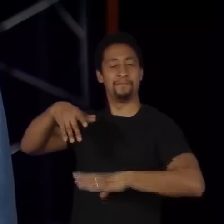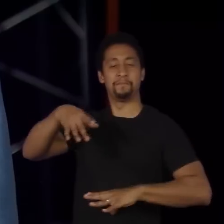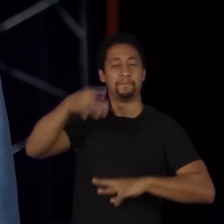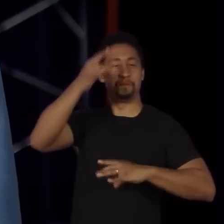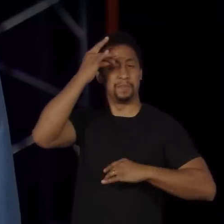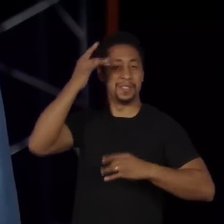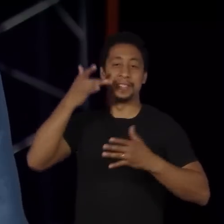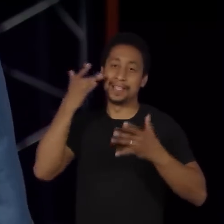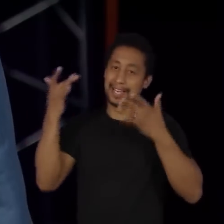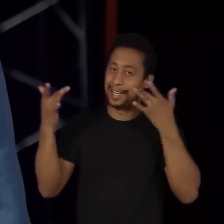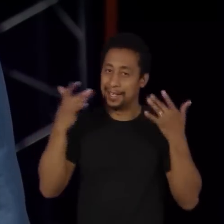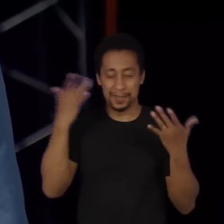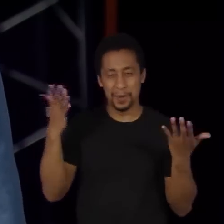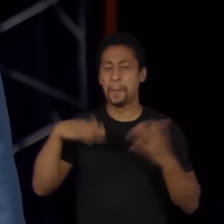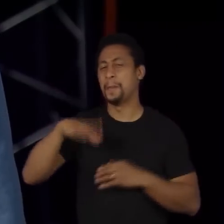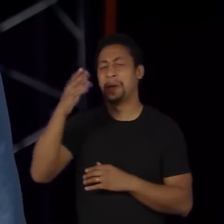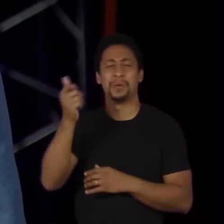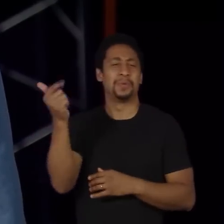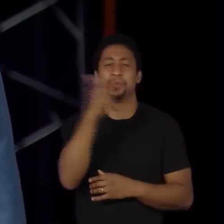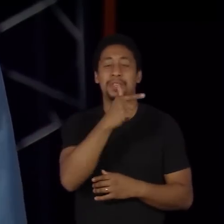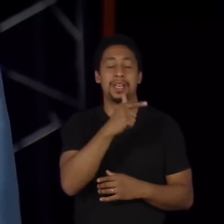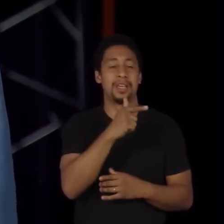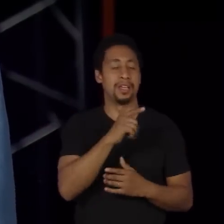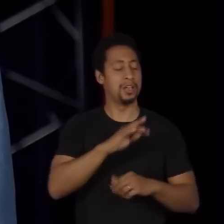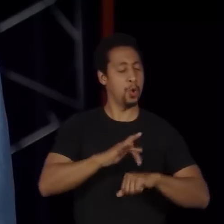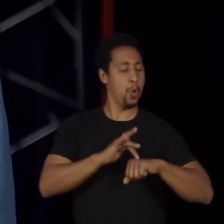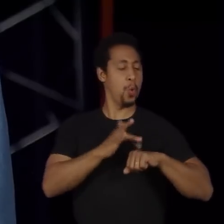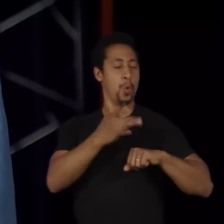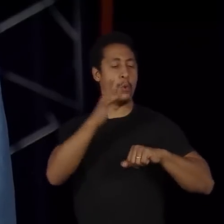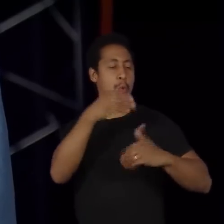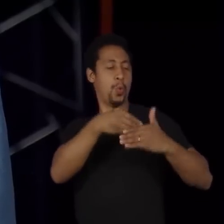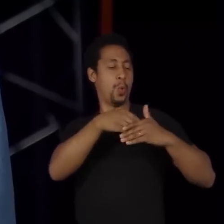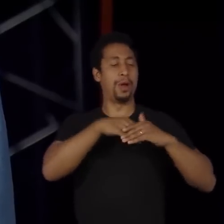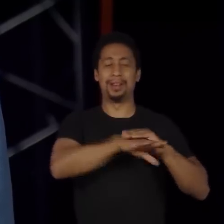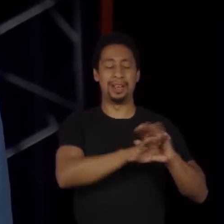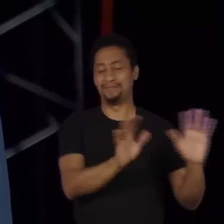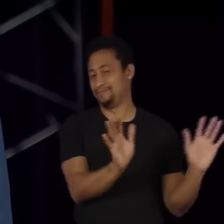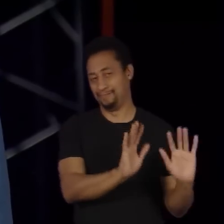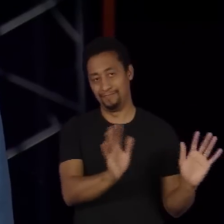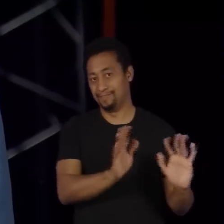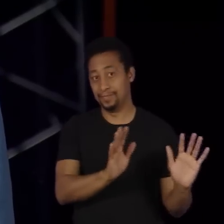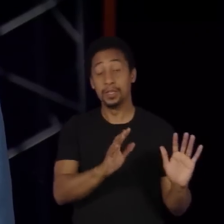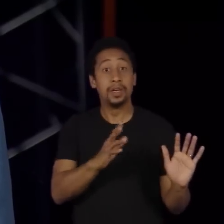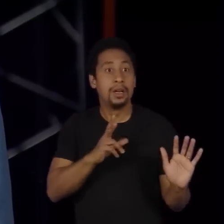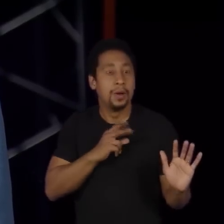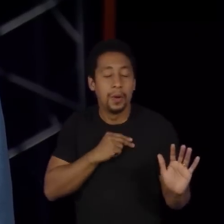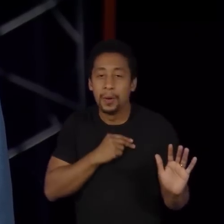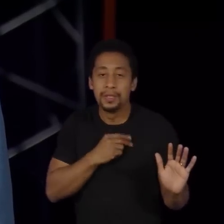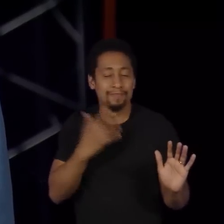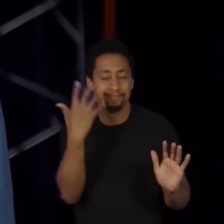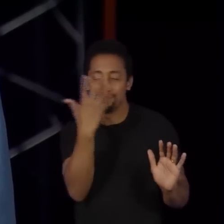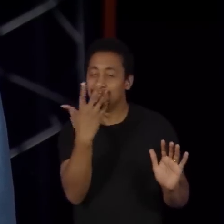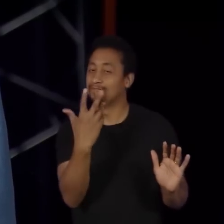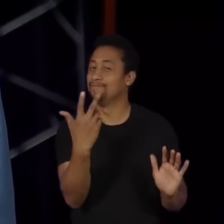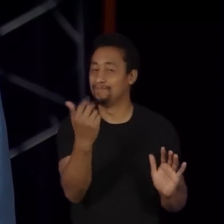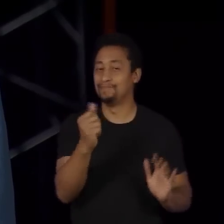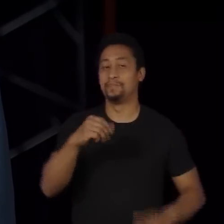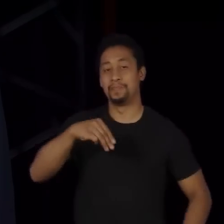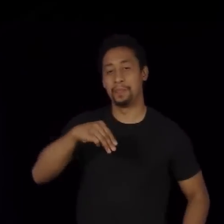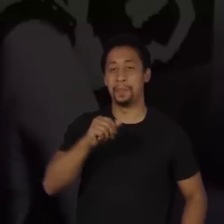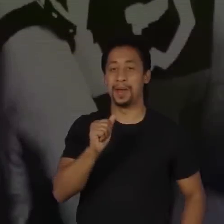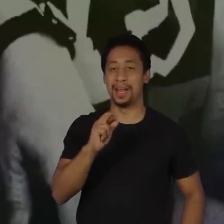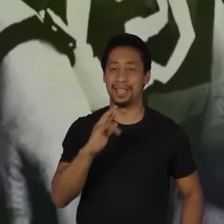do sonho do que uma joia no cofre. Impossível escapar do magnetismo de Maria Alice